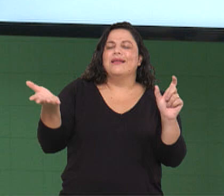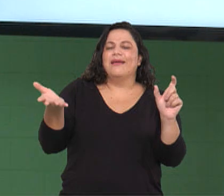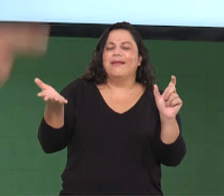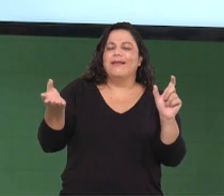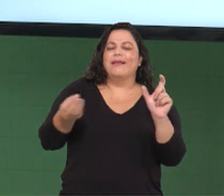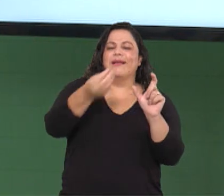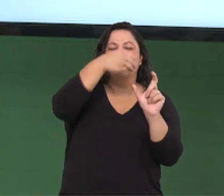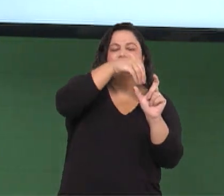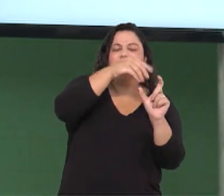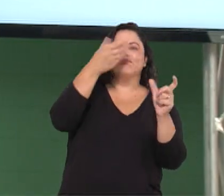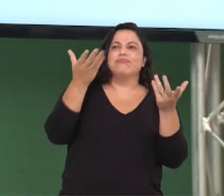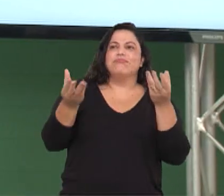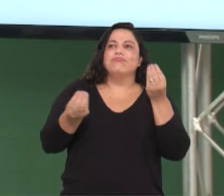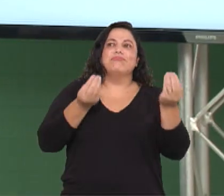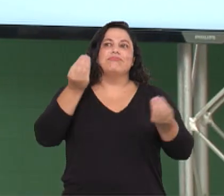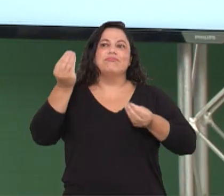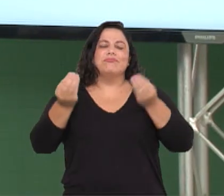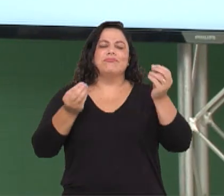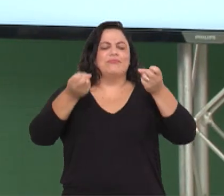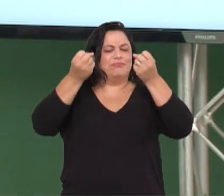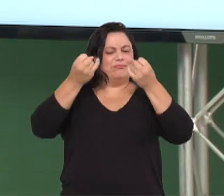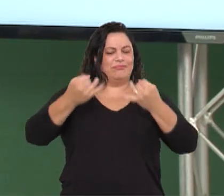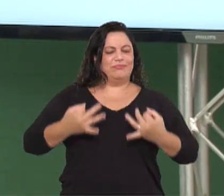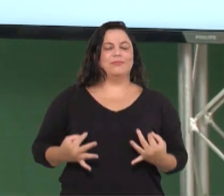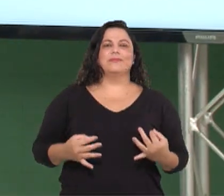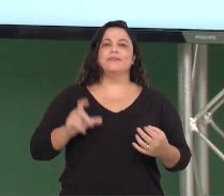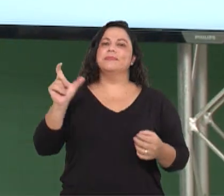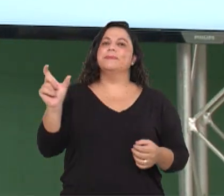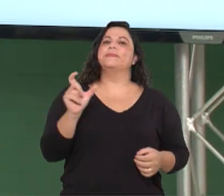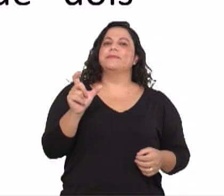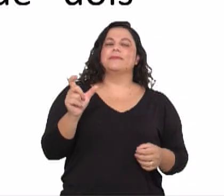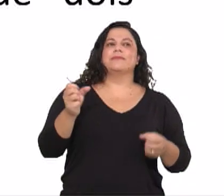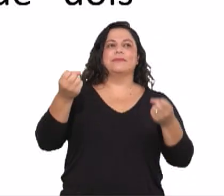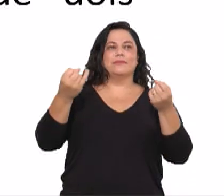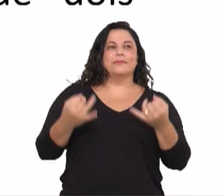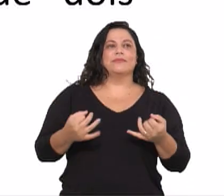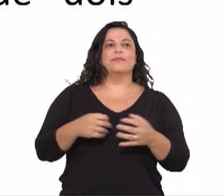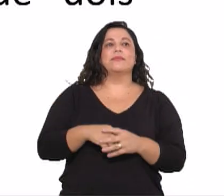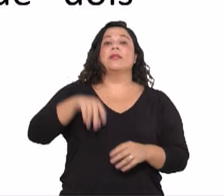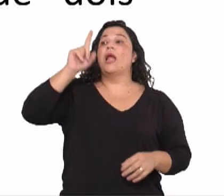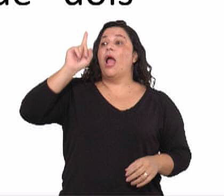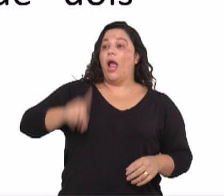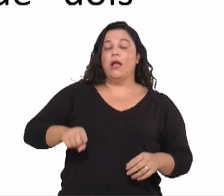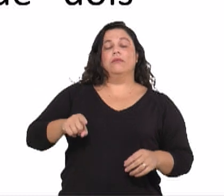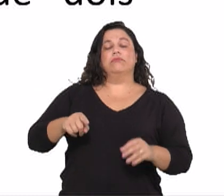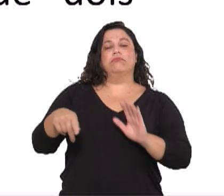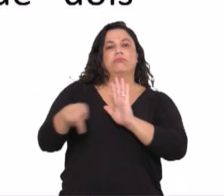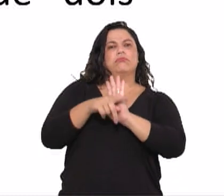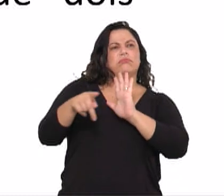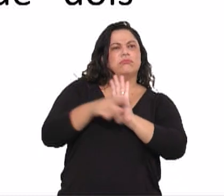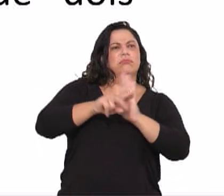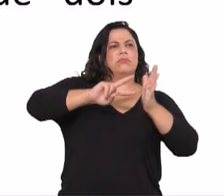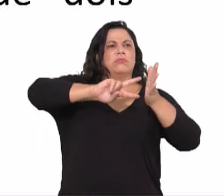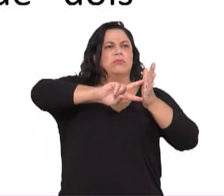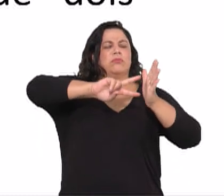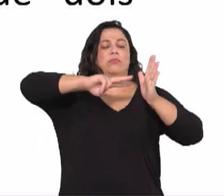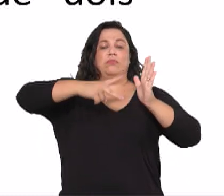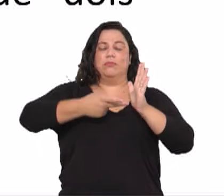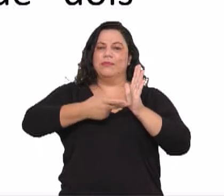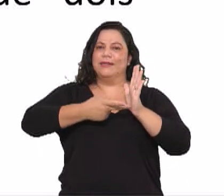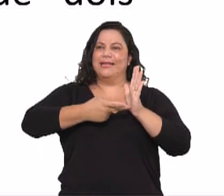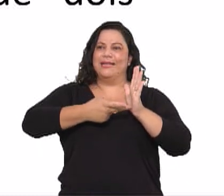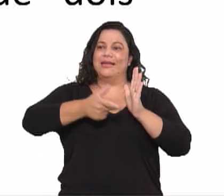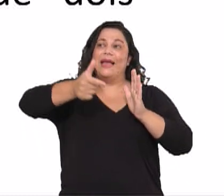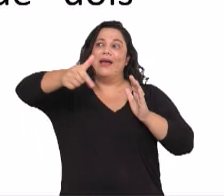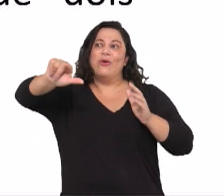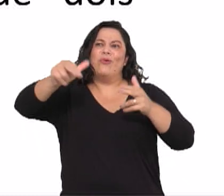uma conversa. Mas vamos saber certinho o que é uma metáfora. A metáfora é um termo empregado com significado de outro,